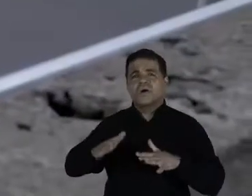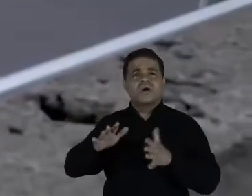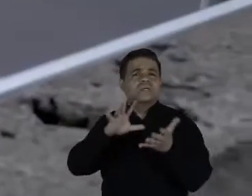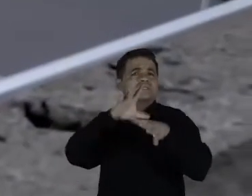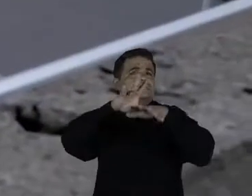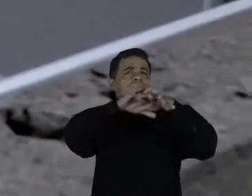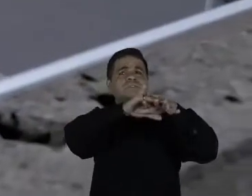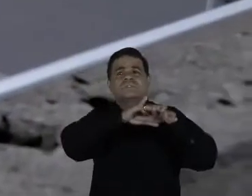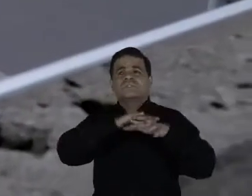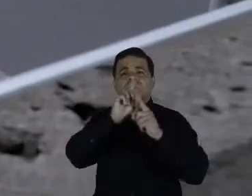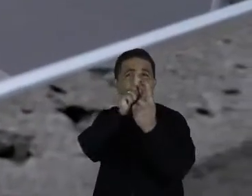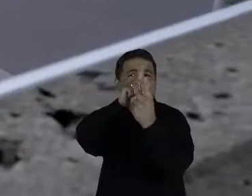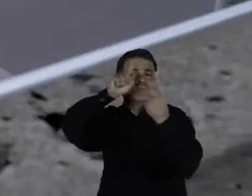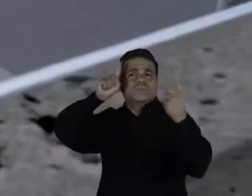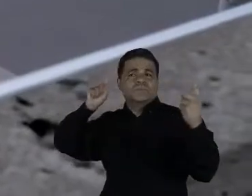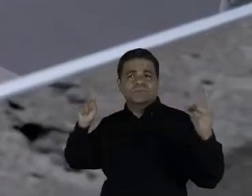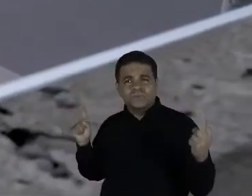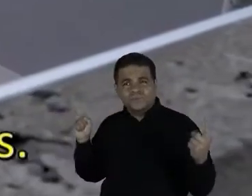enfermidade e isolamento.